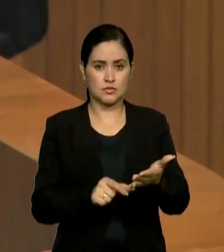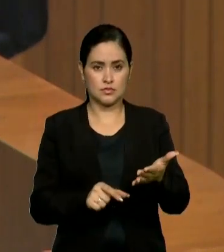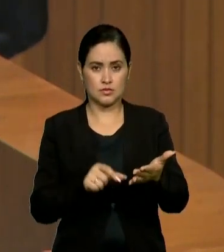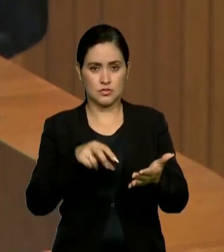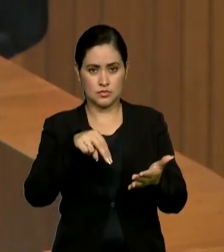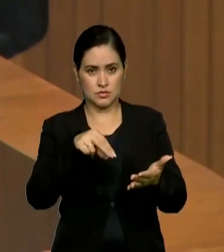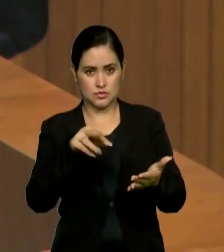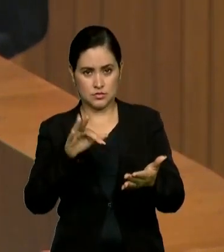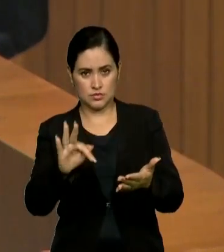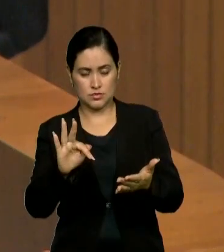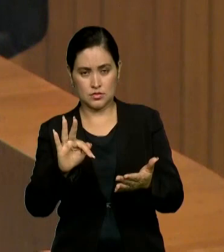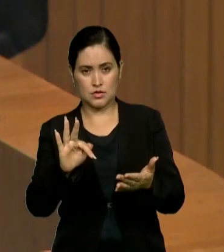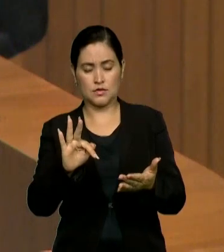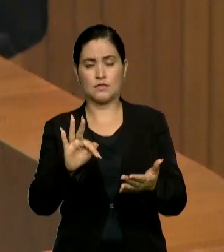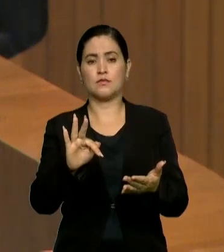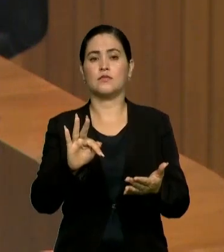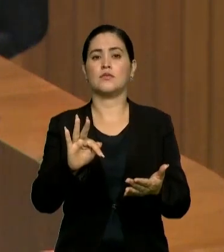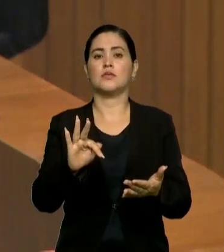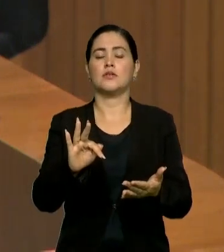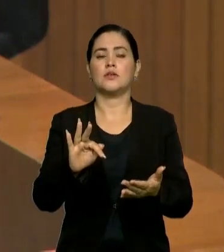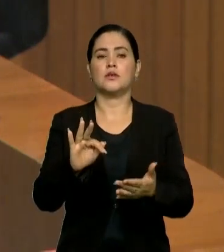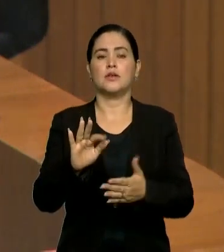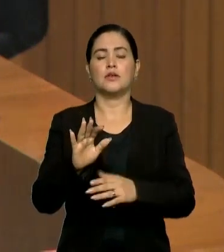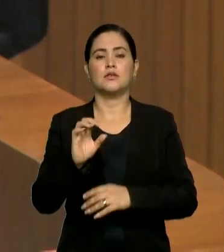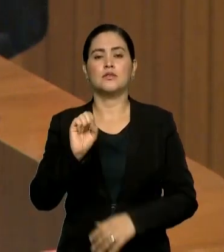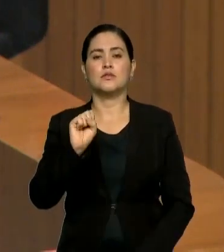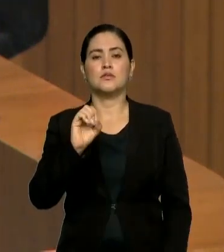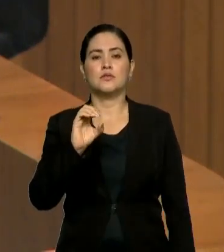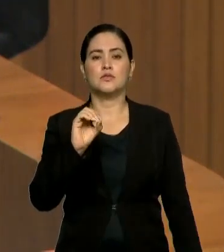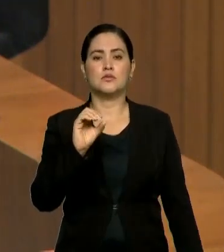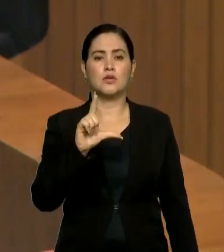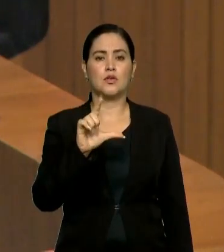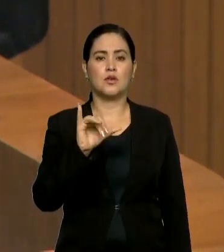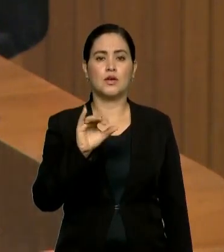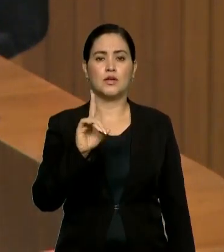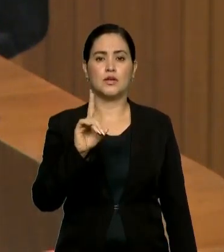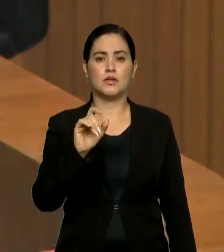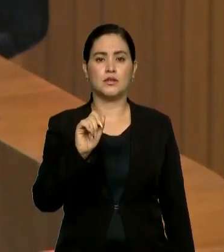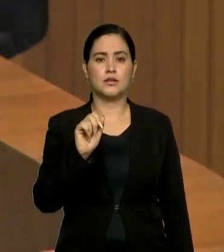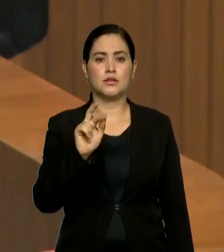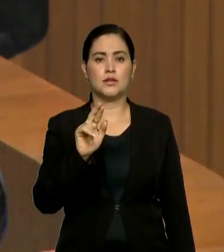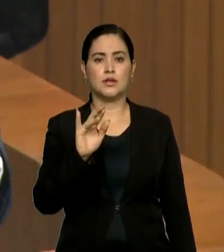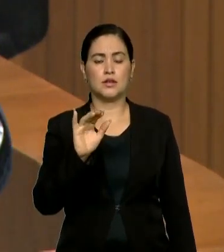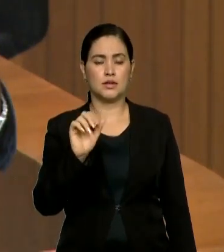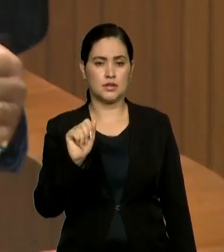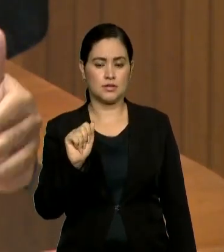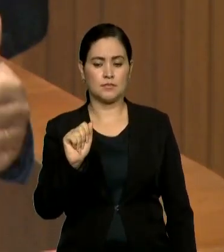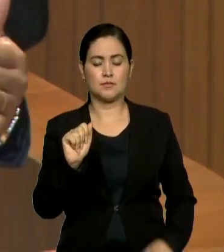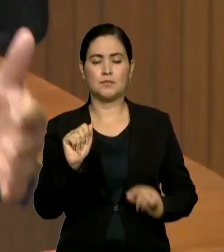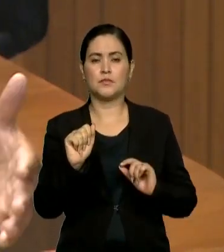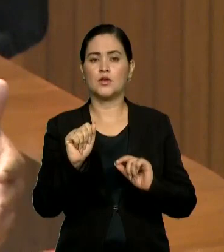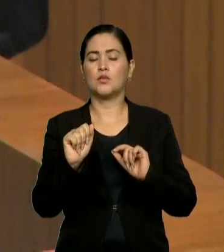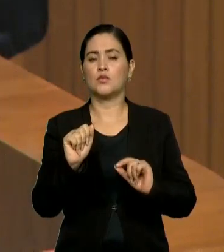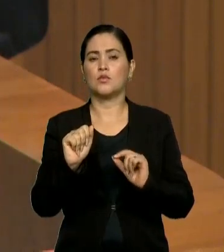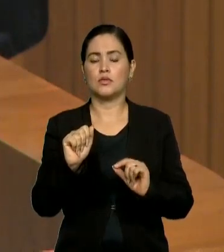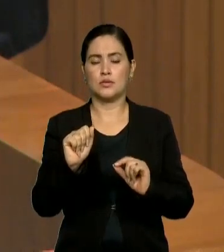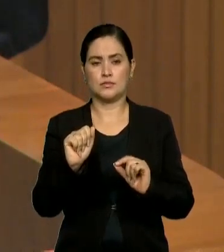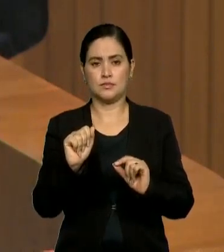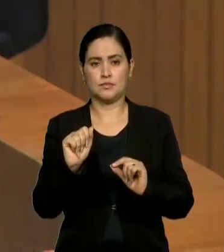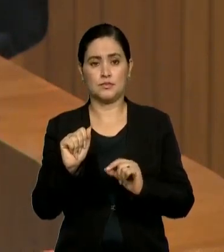benefícios, não só para as entidades, mas também, principalmente, para os